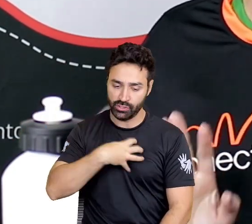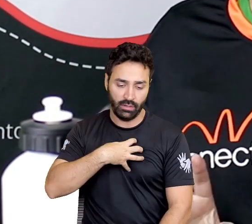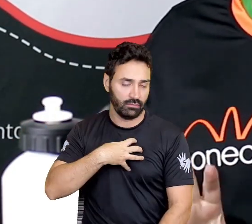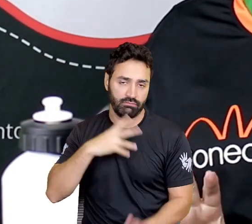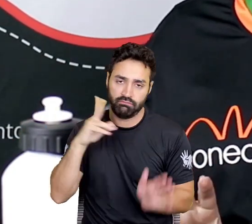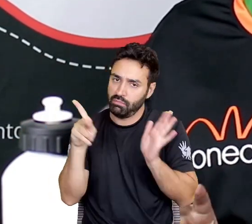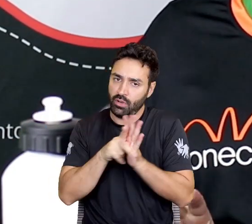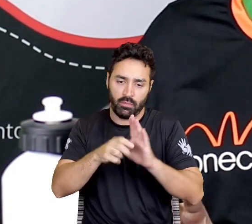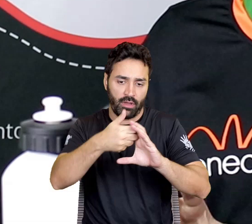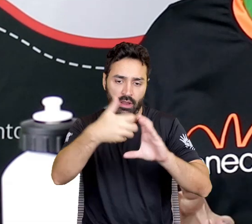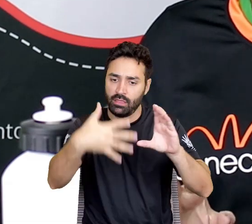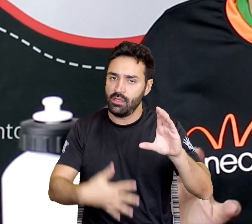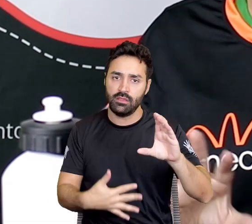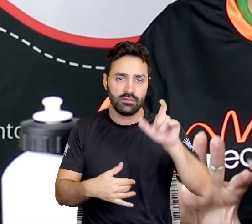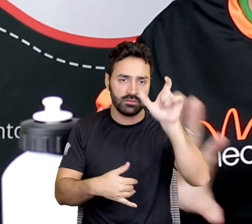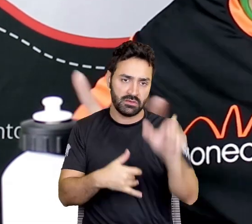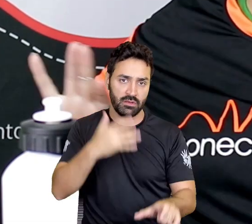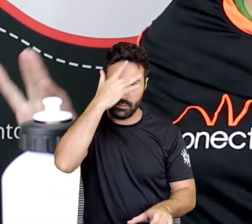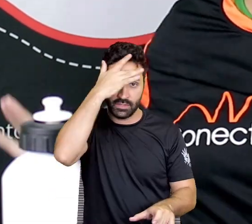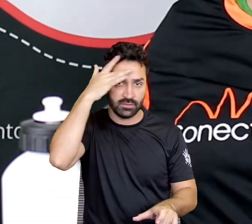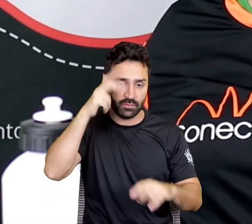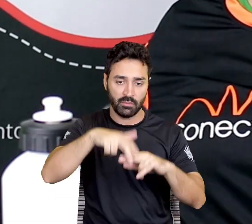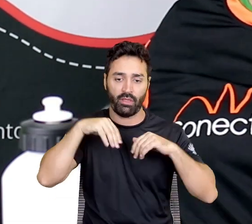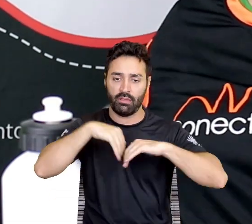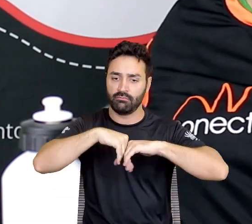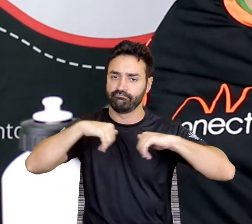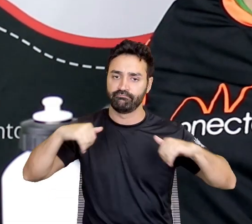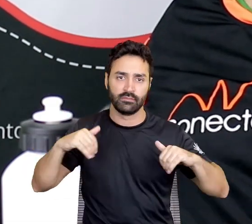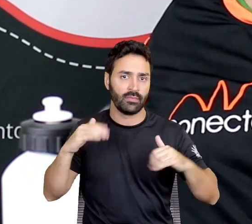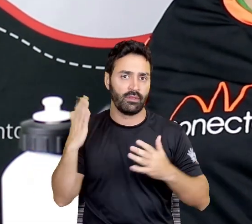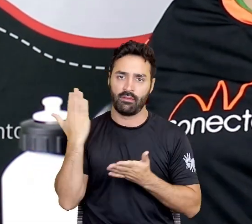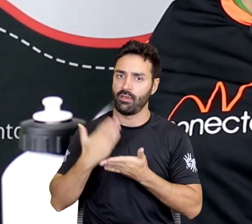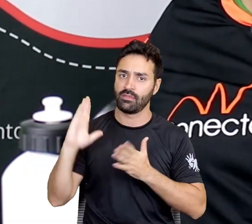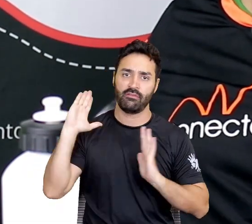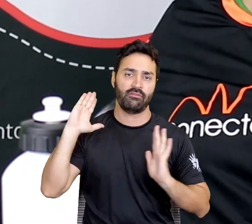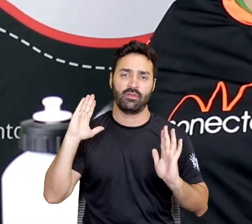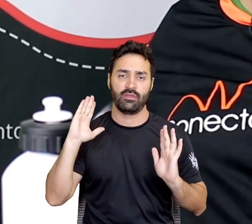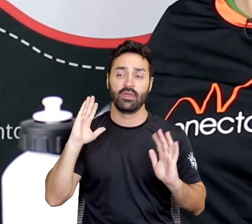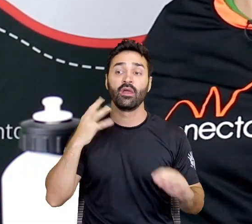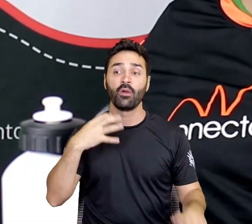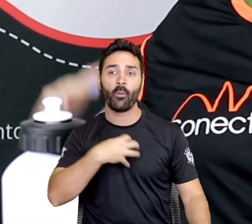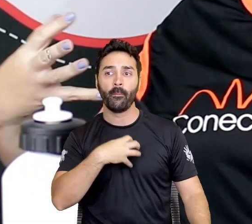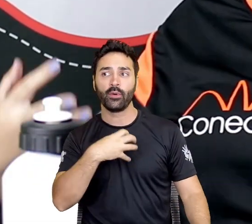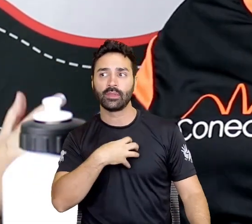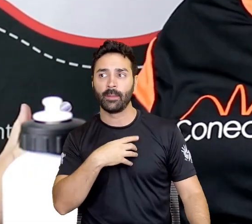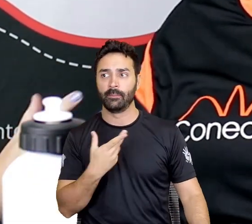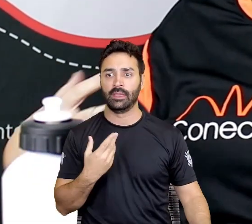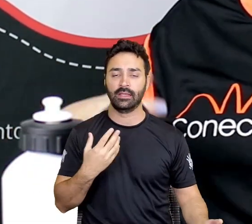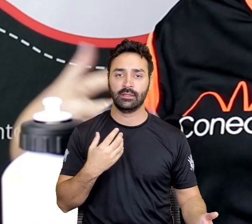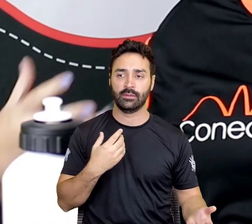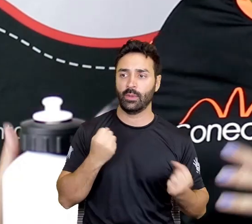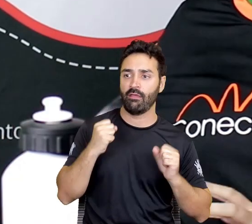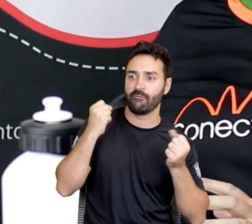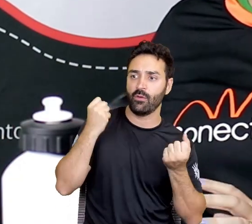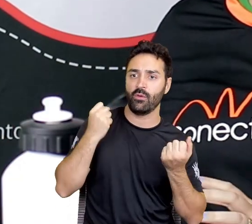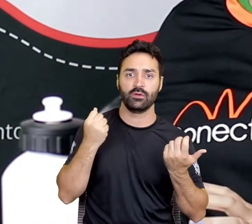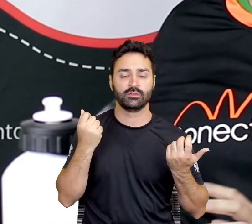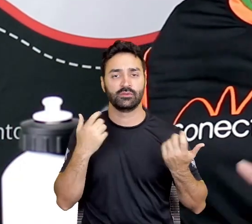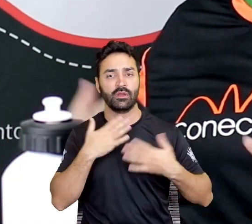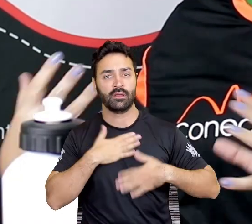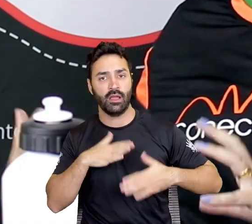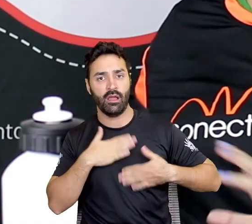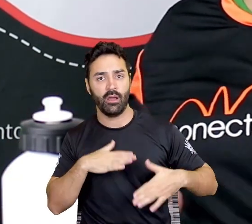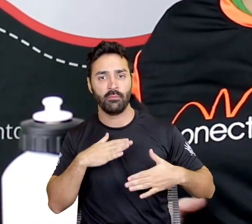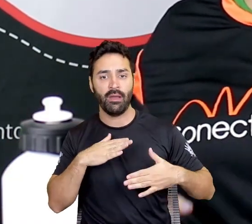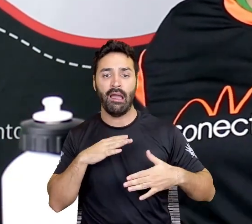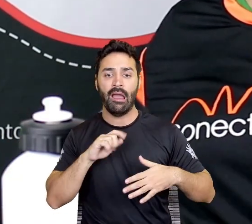assado. Tá? Então, a gente tem que desvincular essa questão de comportamento, temperamento e índole com a condição da